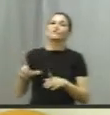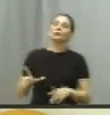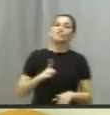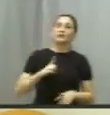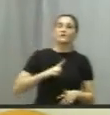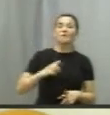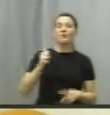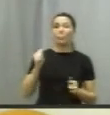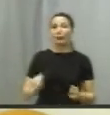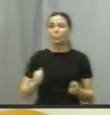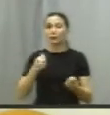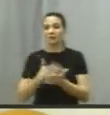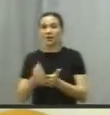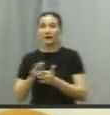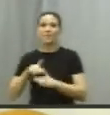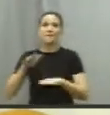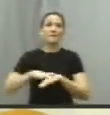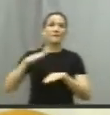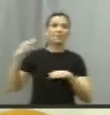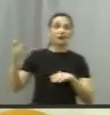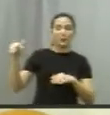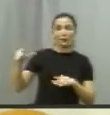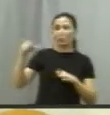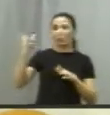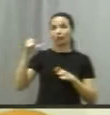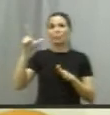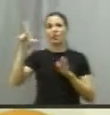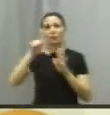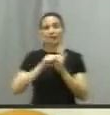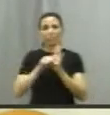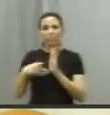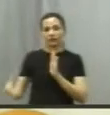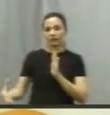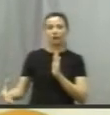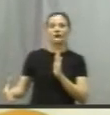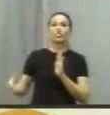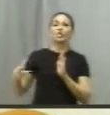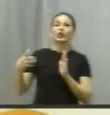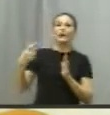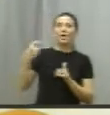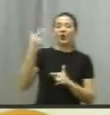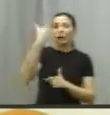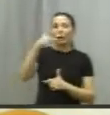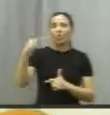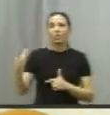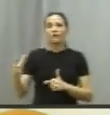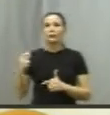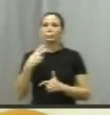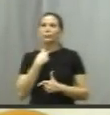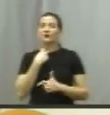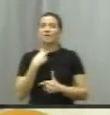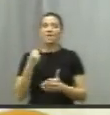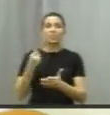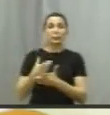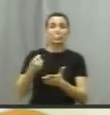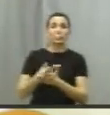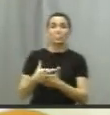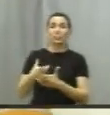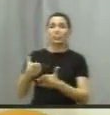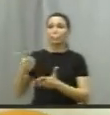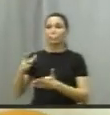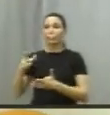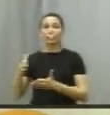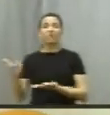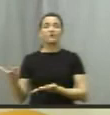de pagamento. Essa tem isenção de imposto. A que paga aluguel porque não tem condições de comprar uma sede, não vai ter mais isenção de